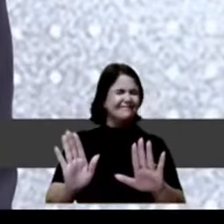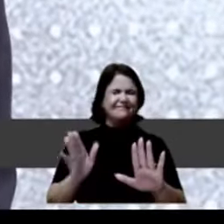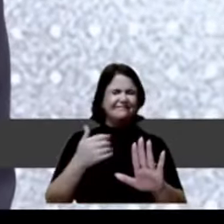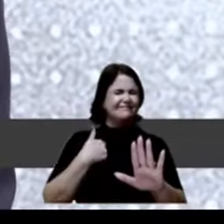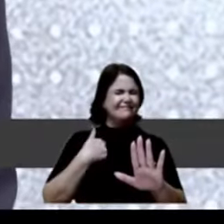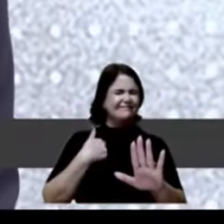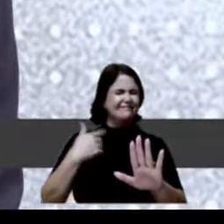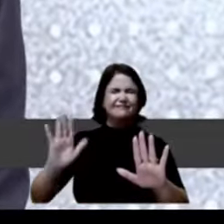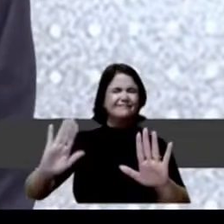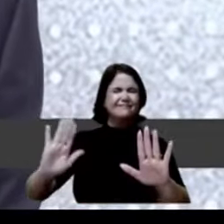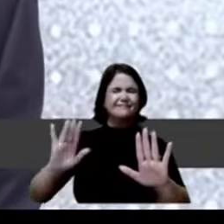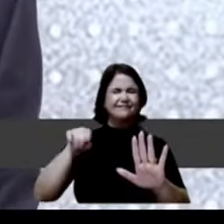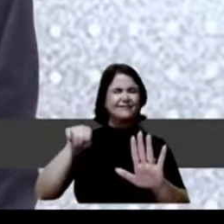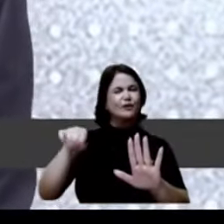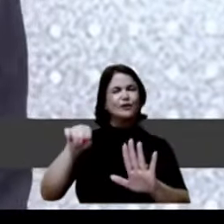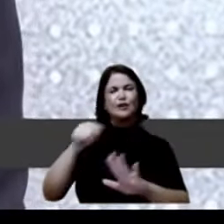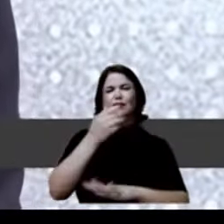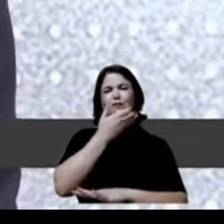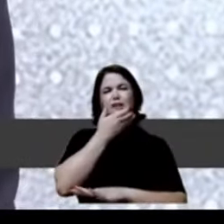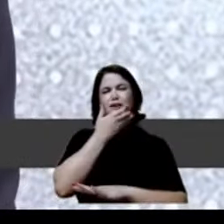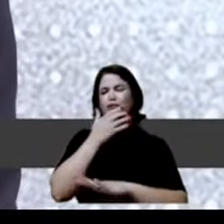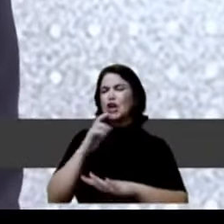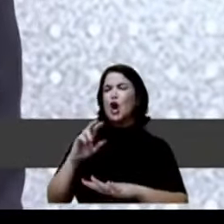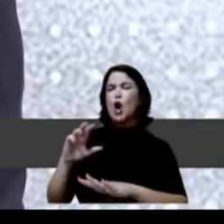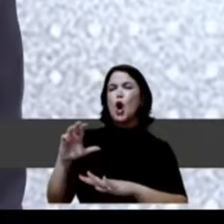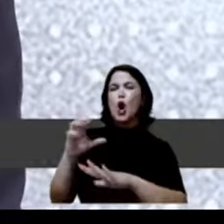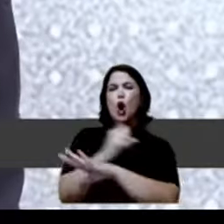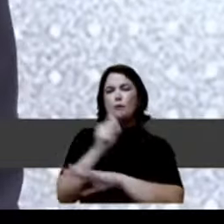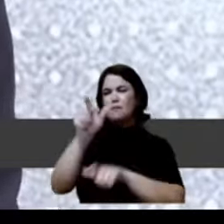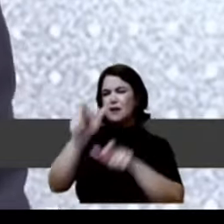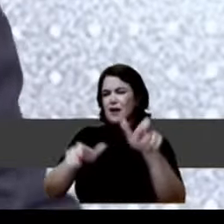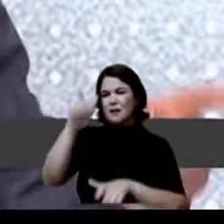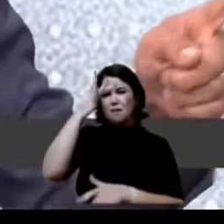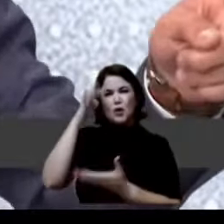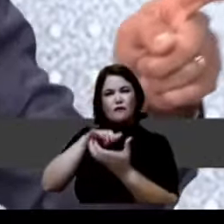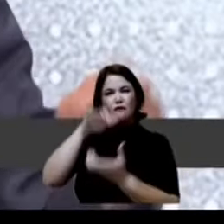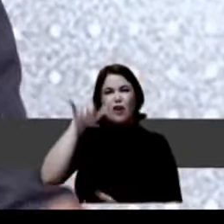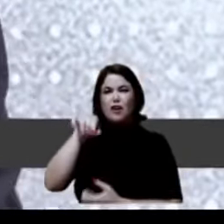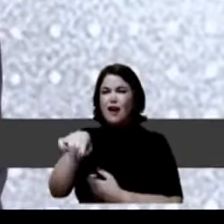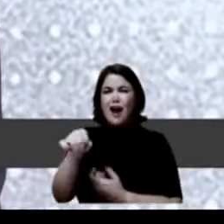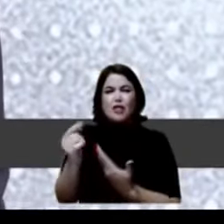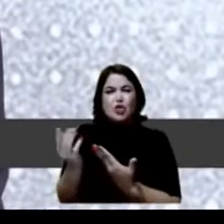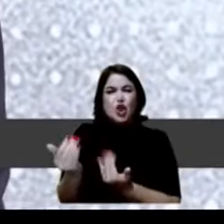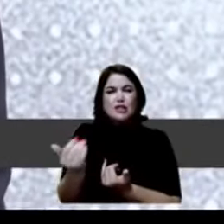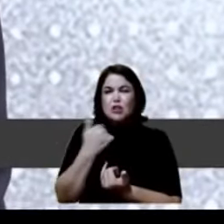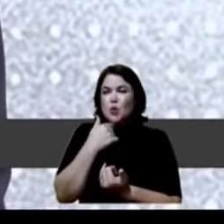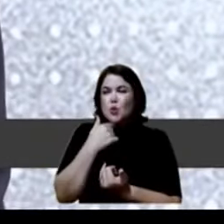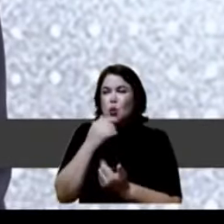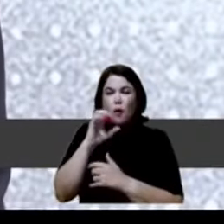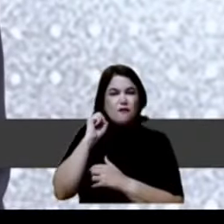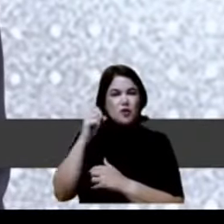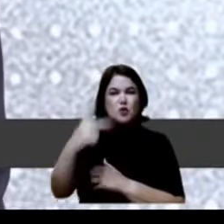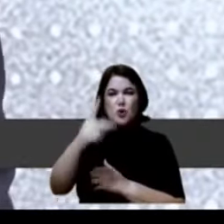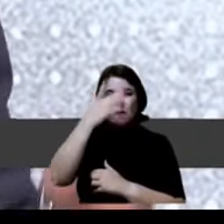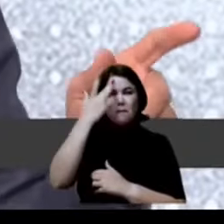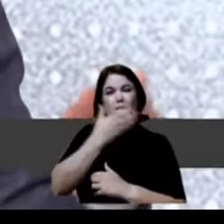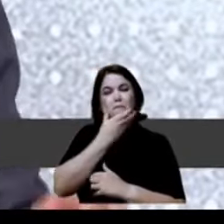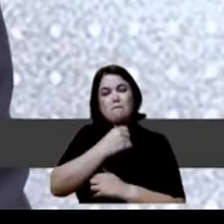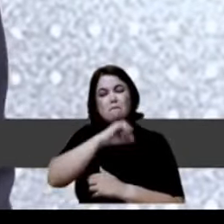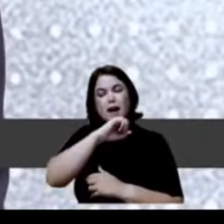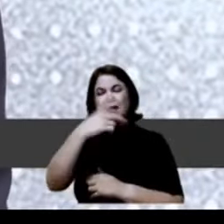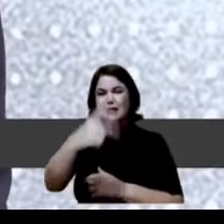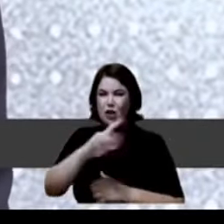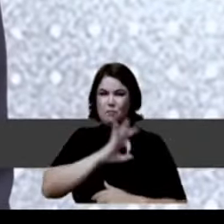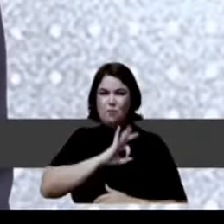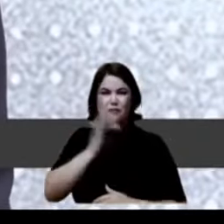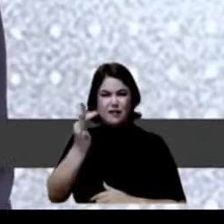Você deu golpe lá nos velhinhos, ainda adolescente. Você não escutou a mensagem do teu pai? Aí ele que tá nos áudios da falta pouco federal. Tempo, escute, ele